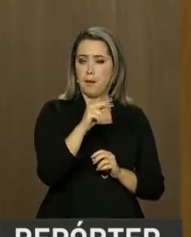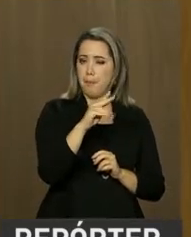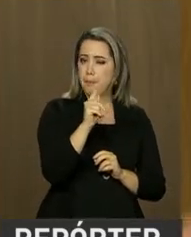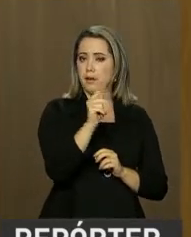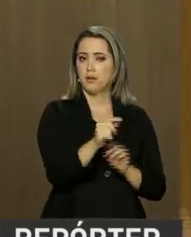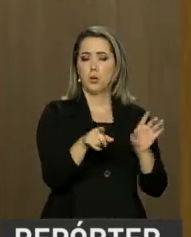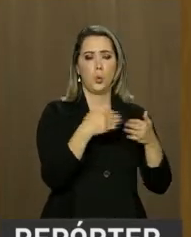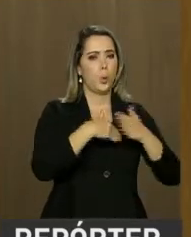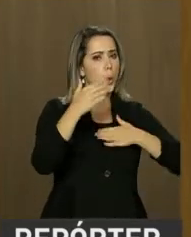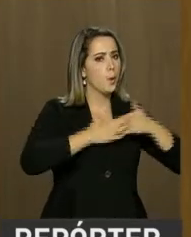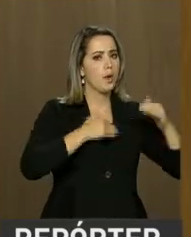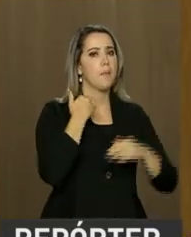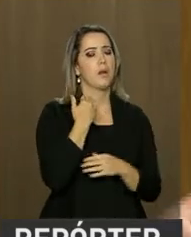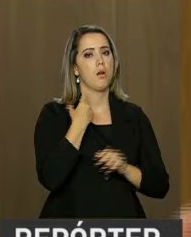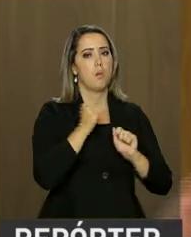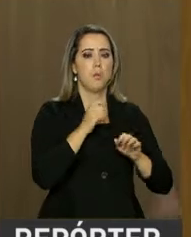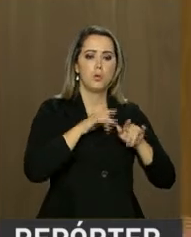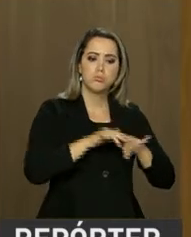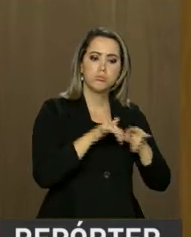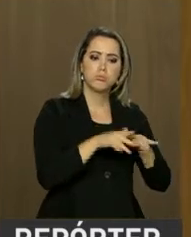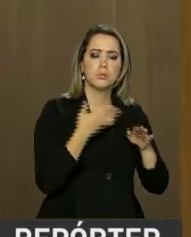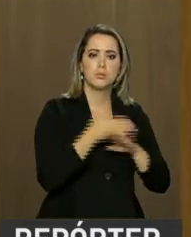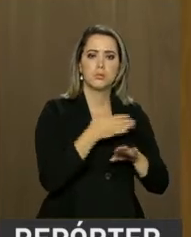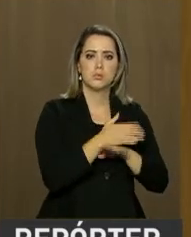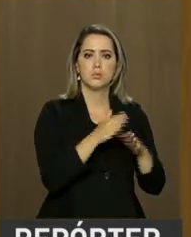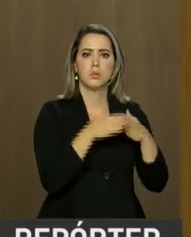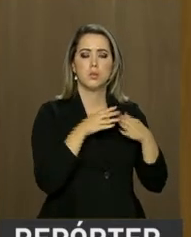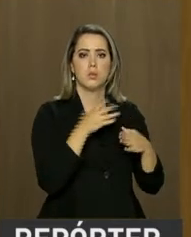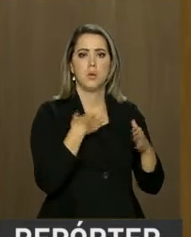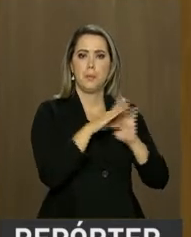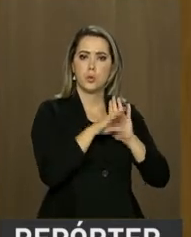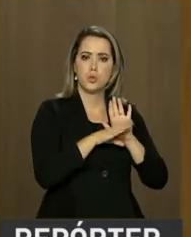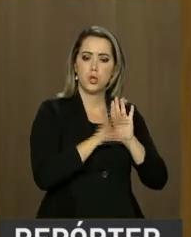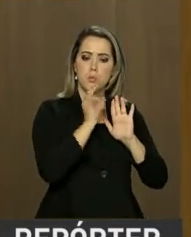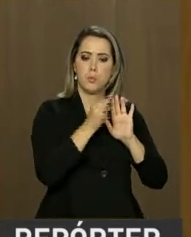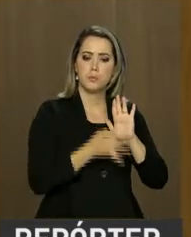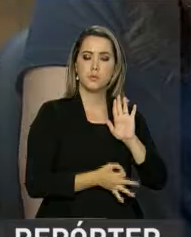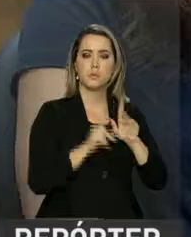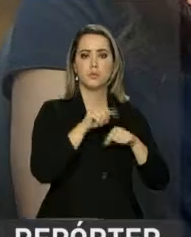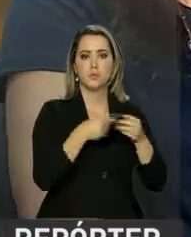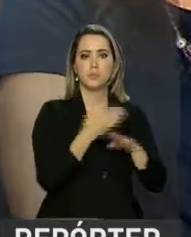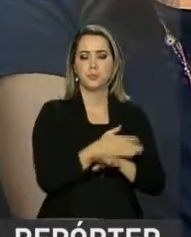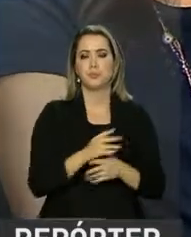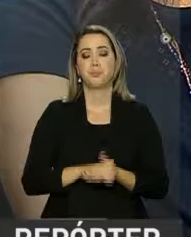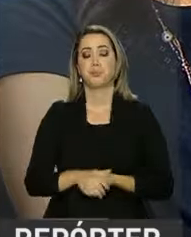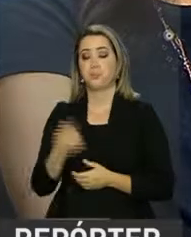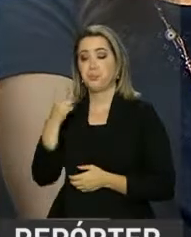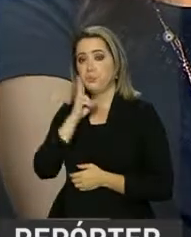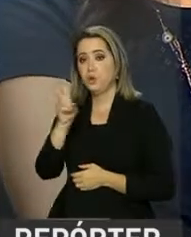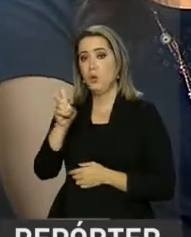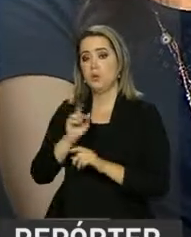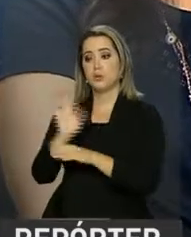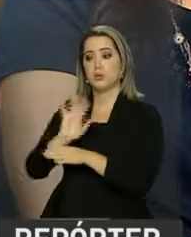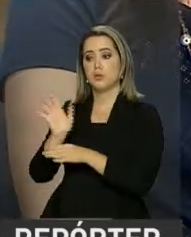seu município, ele pode fazer o seu cadastro e se habilitar fazendo o projeto e acessar esses recursos. Nós ouvimos na matéria agora há pouco,